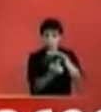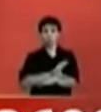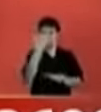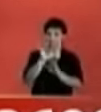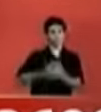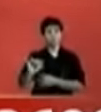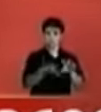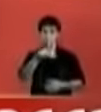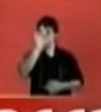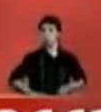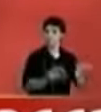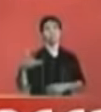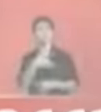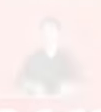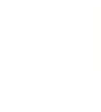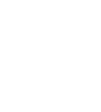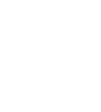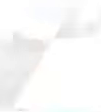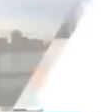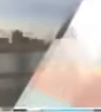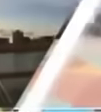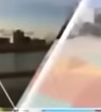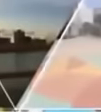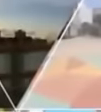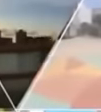eu tomar essa decisão tão difícil.